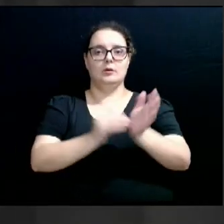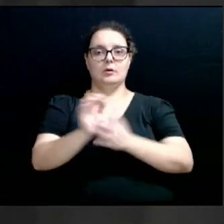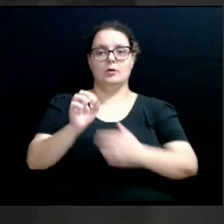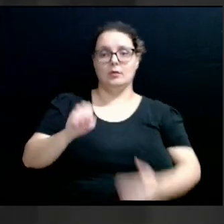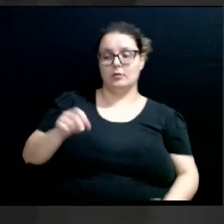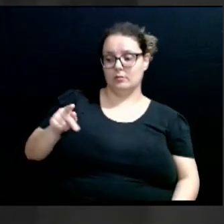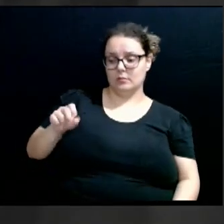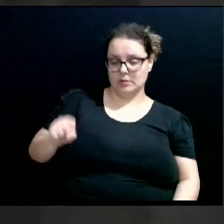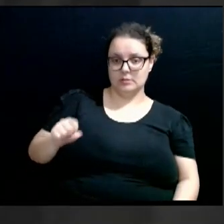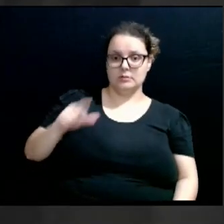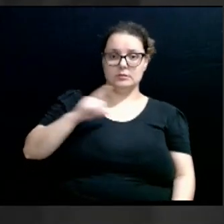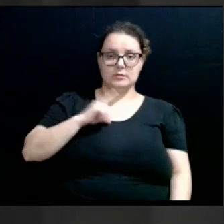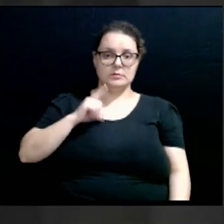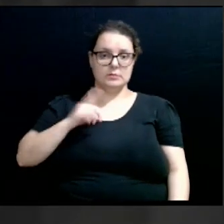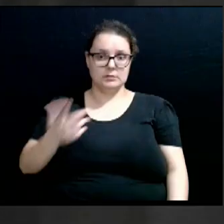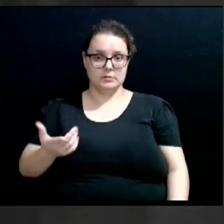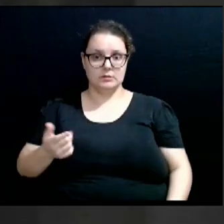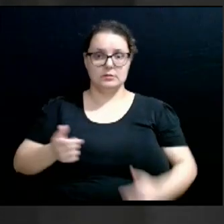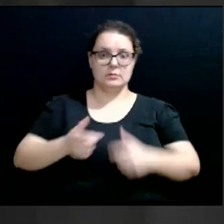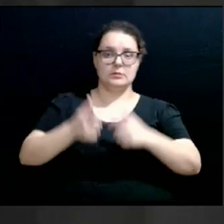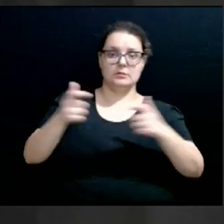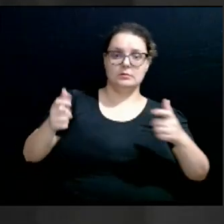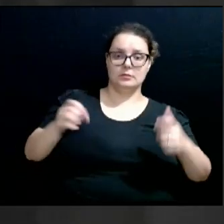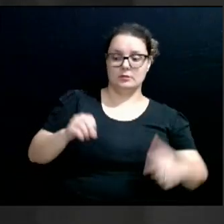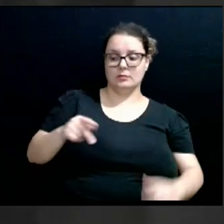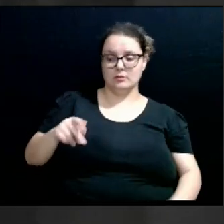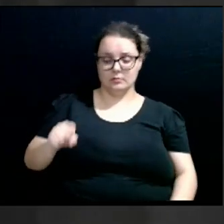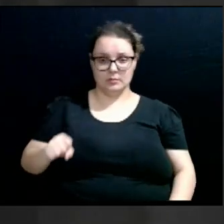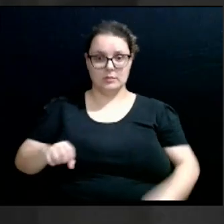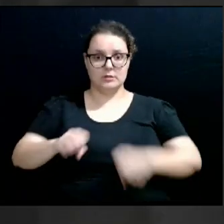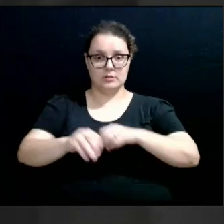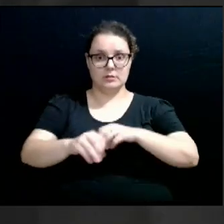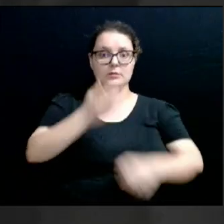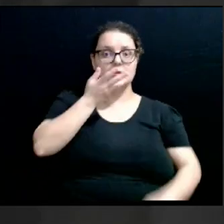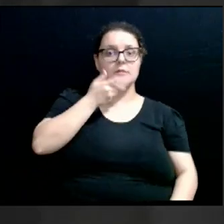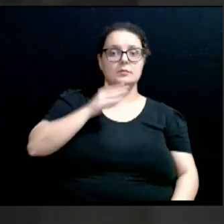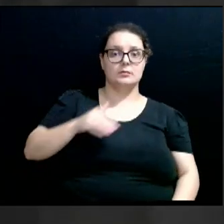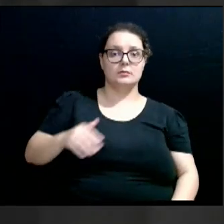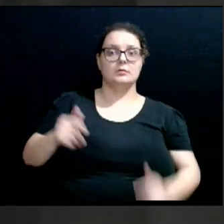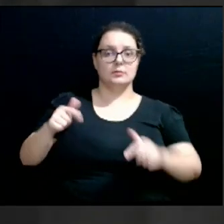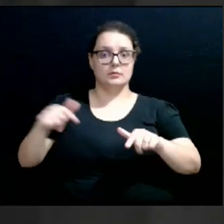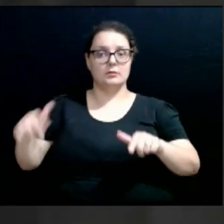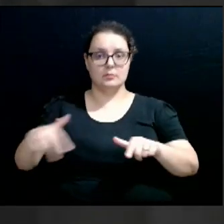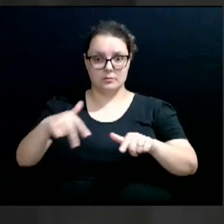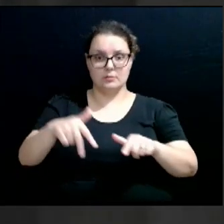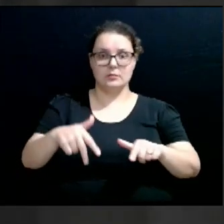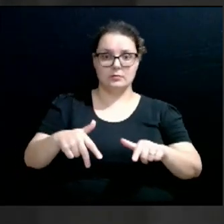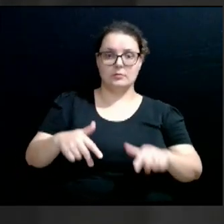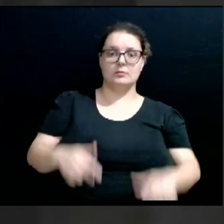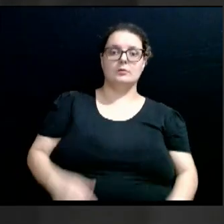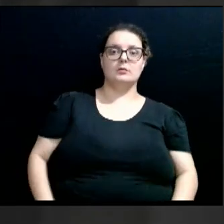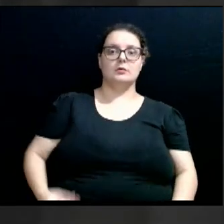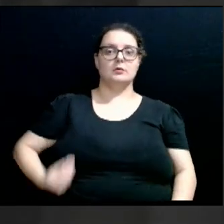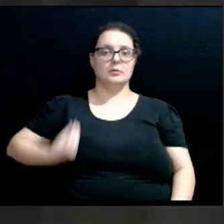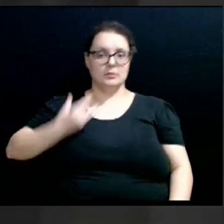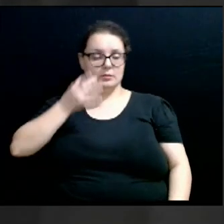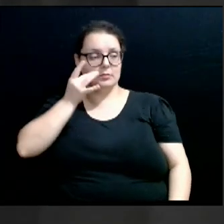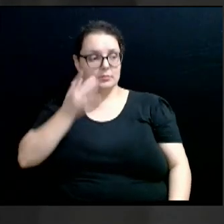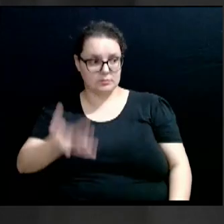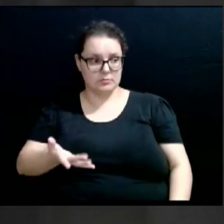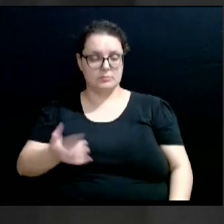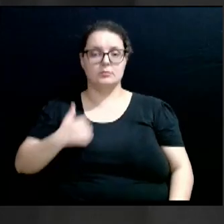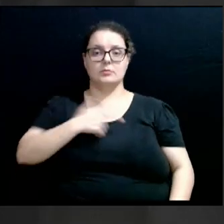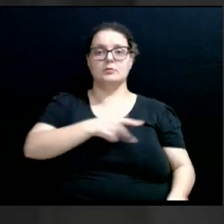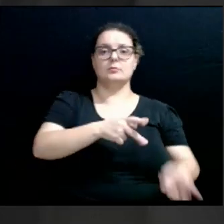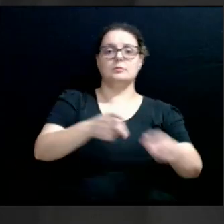um aumento de OPs da educação infantil, que é o lugar que eu ocupo, que eu estou, a gente percebe que a gente também, além